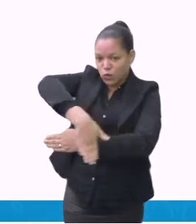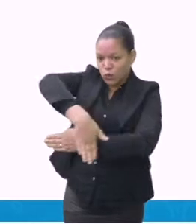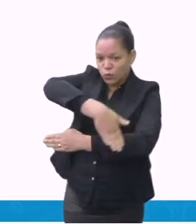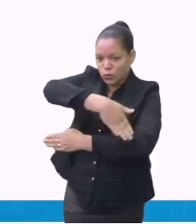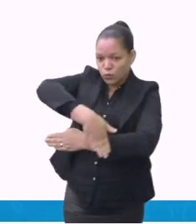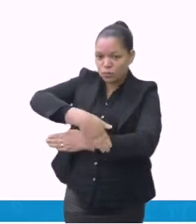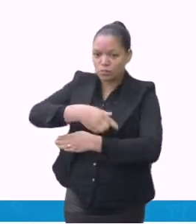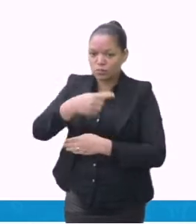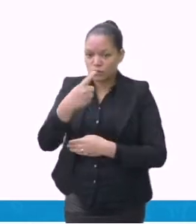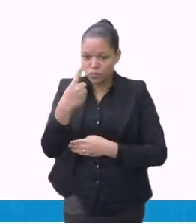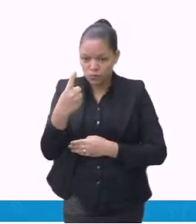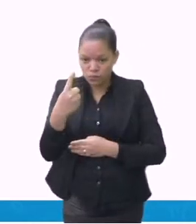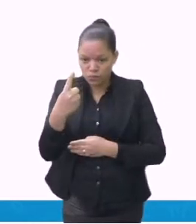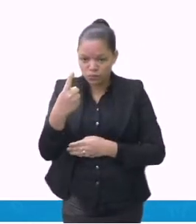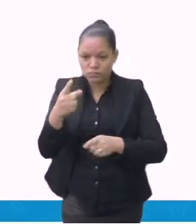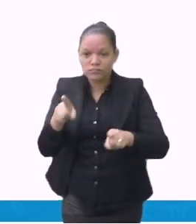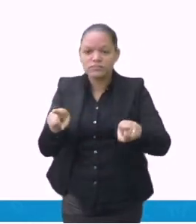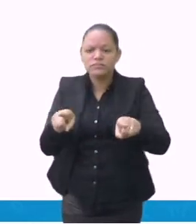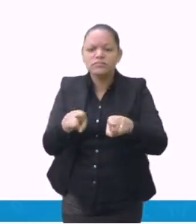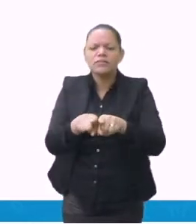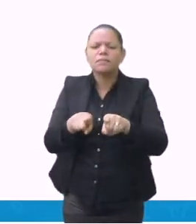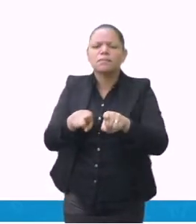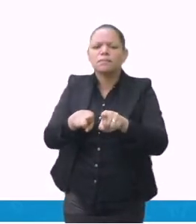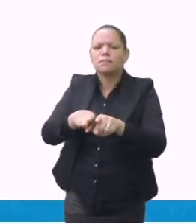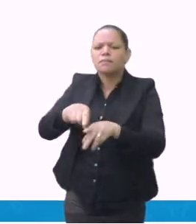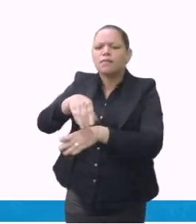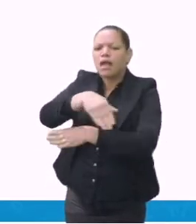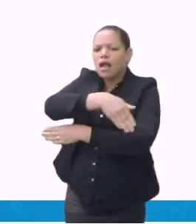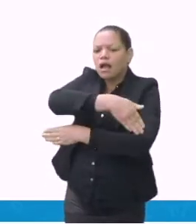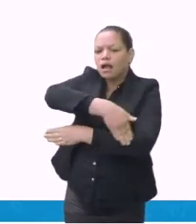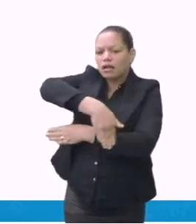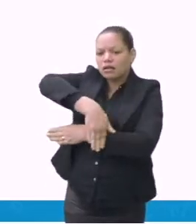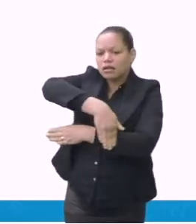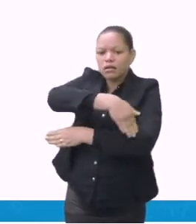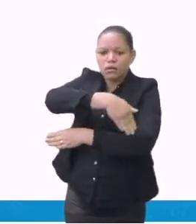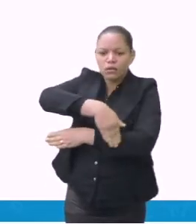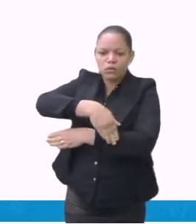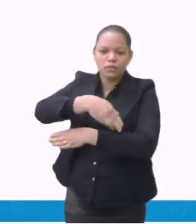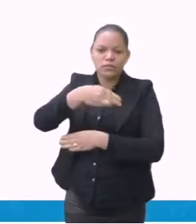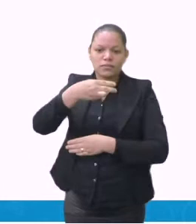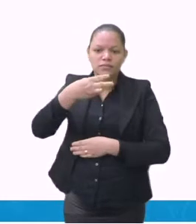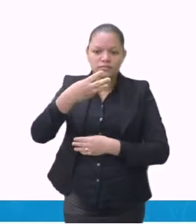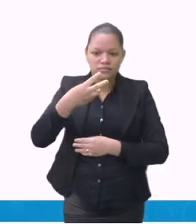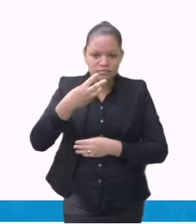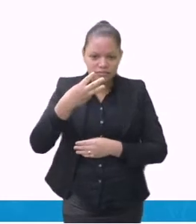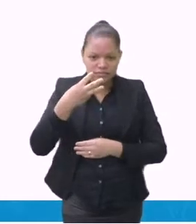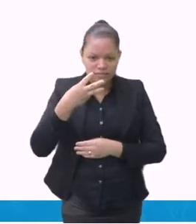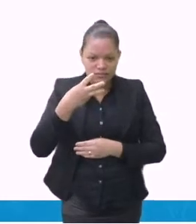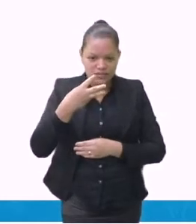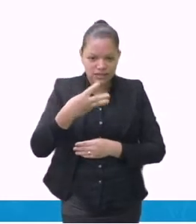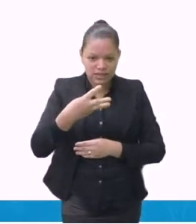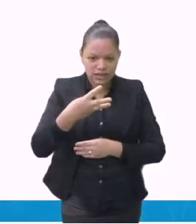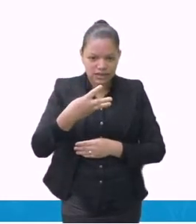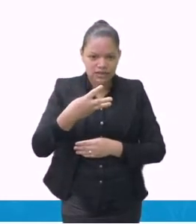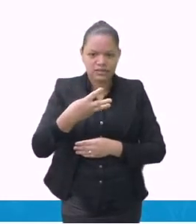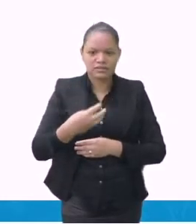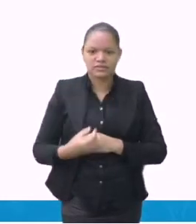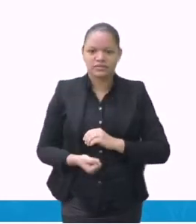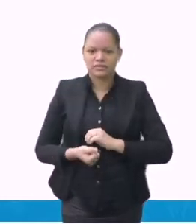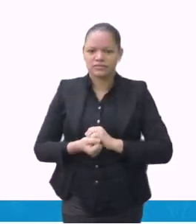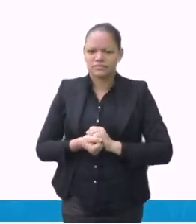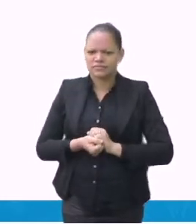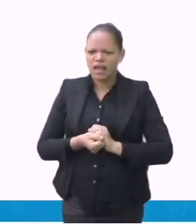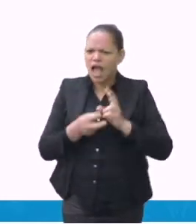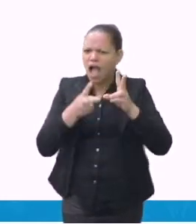com a Rua 3, aqui ó, representado na cor azul. Rua 1 com a Rua 3.